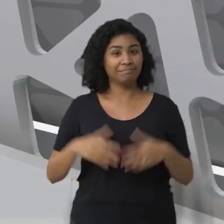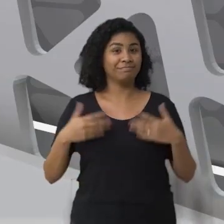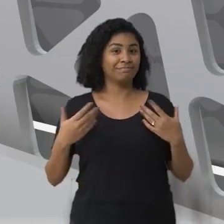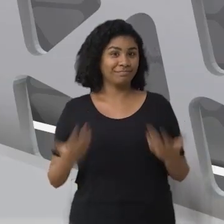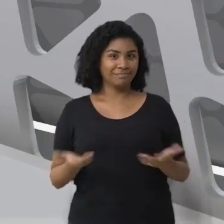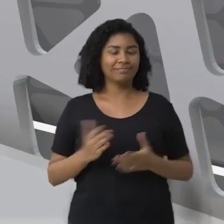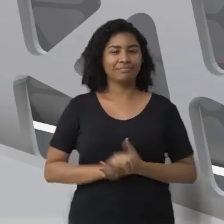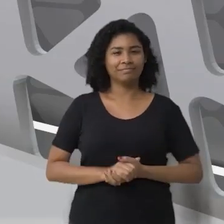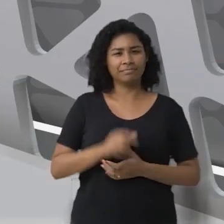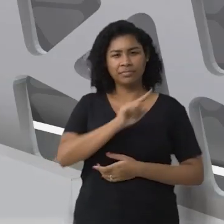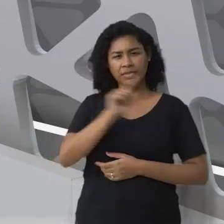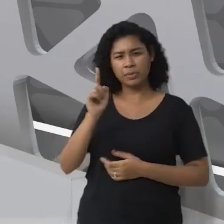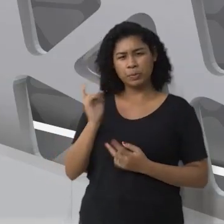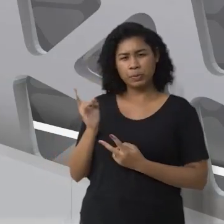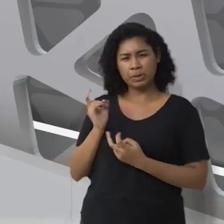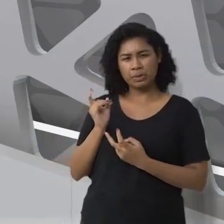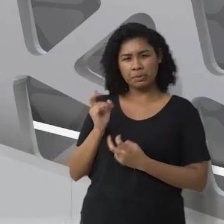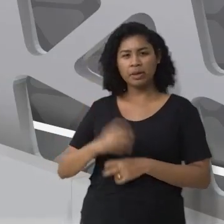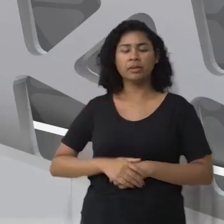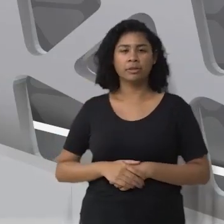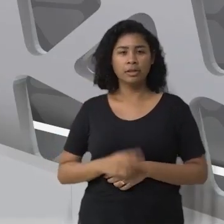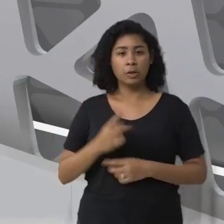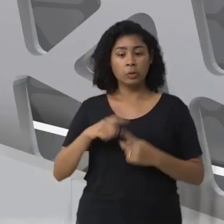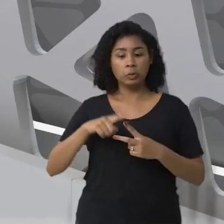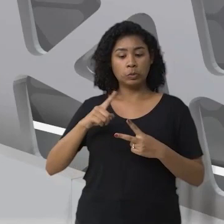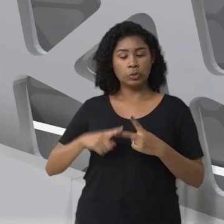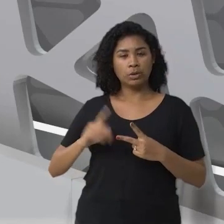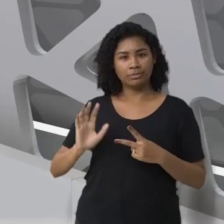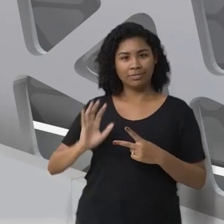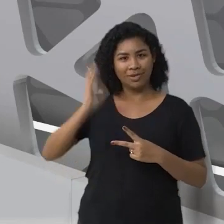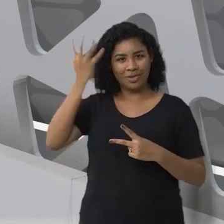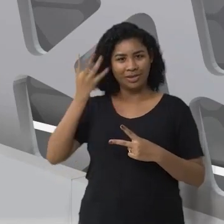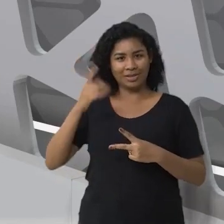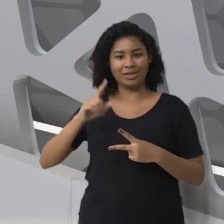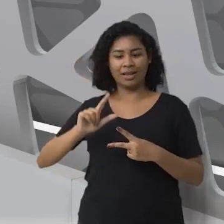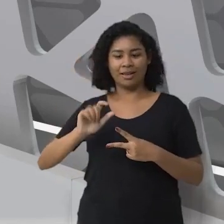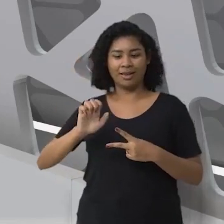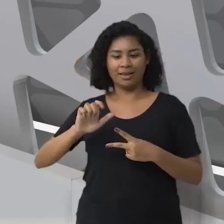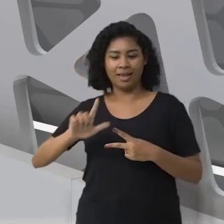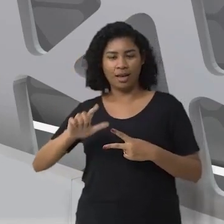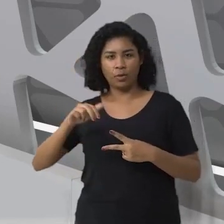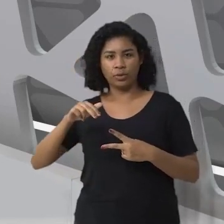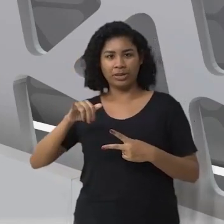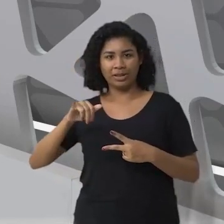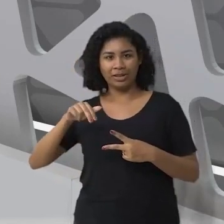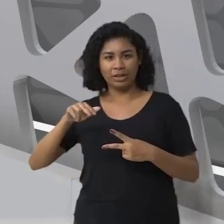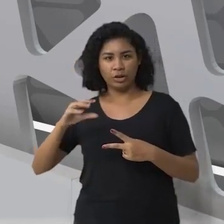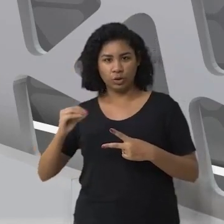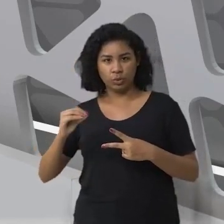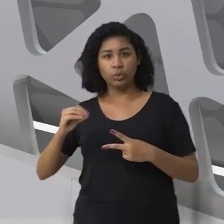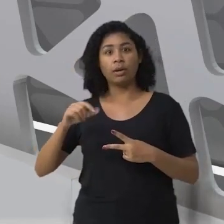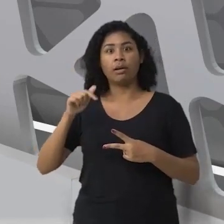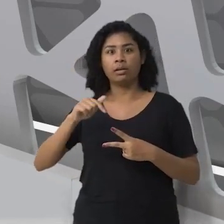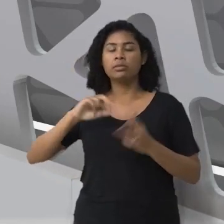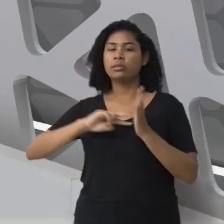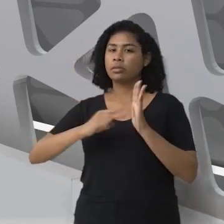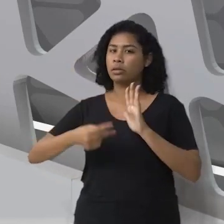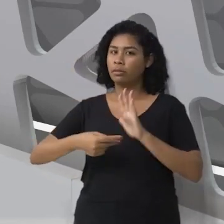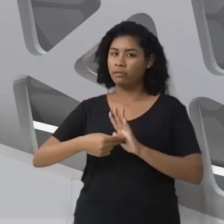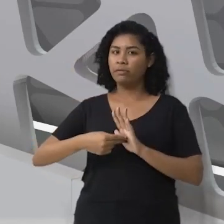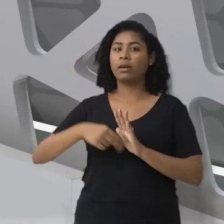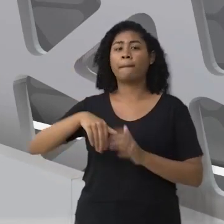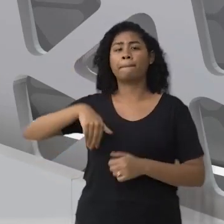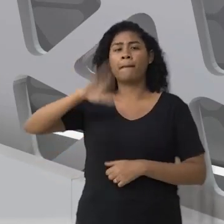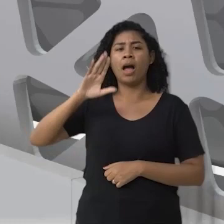Então, gente, aí vocês verificaram, né, esses dois fenômenos do El Niño e a Laninha. O El Niño, não esqueçam, o aquecimento ali